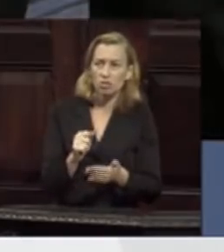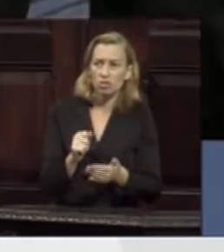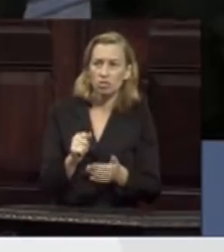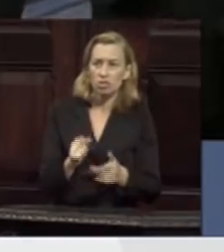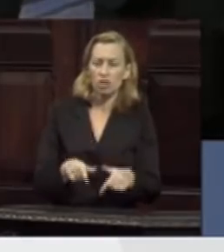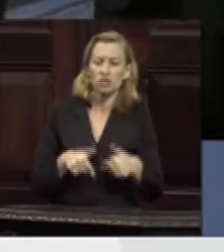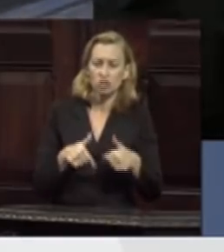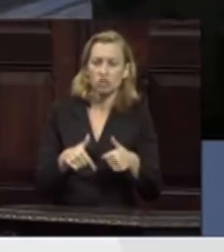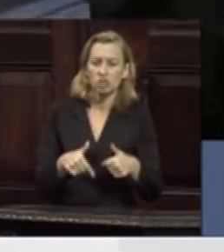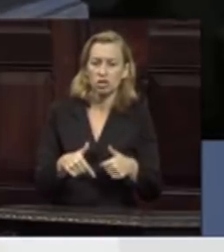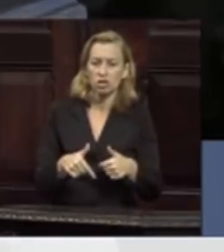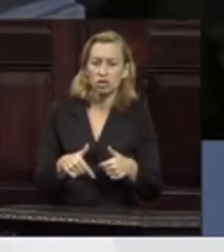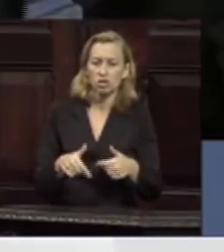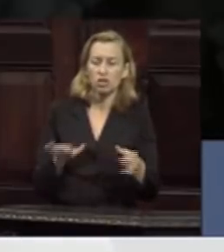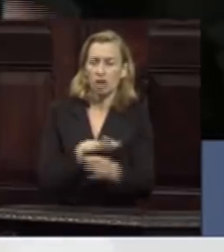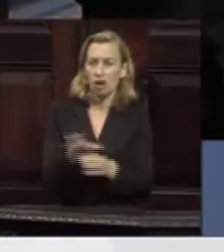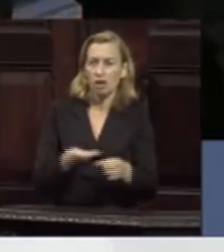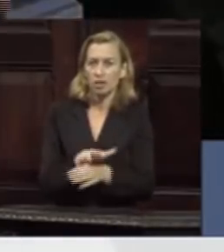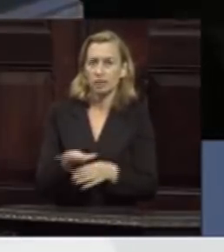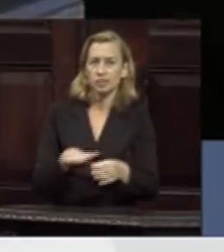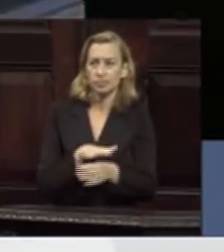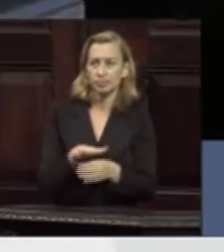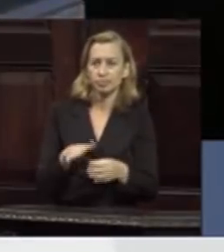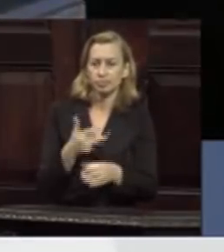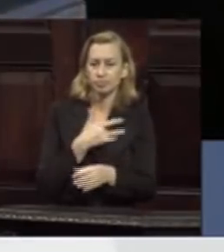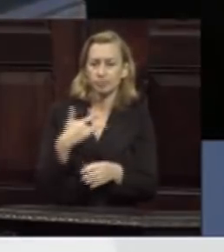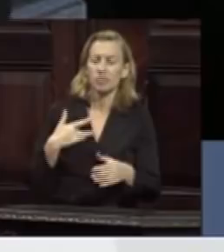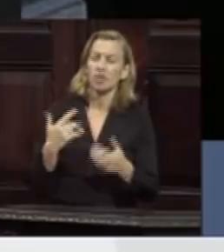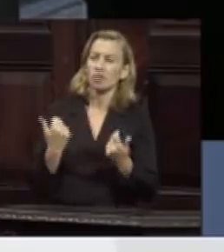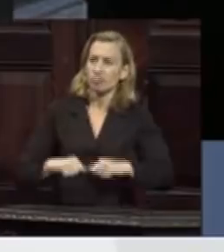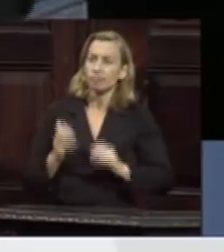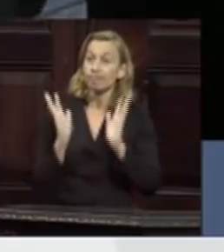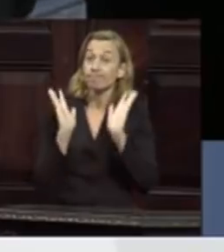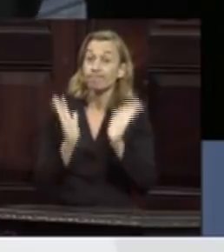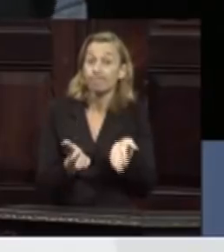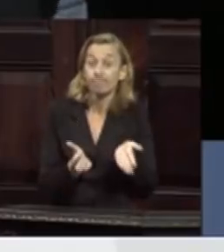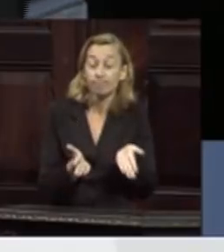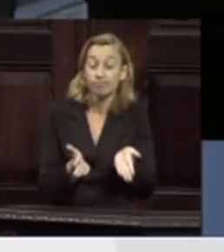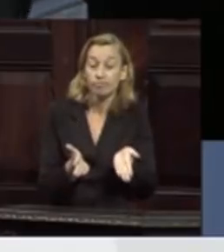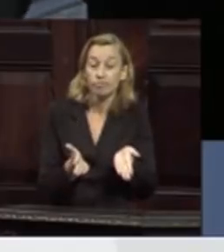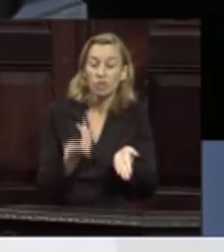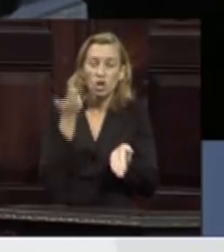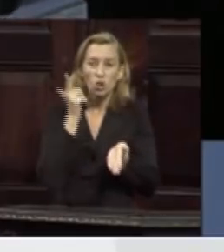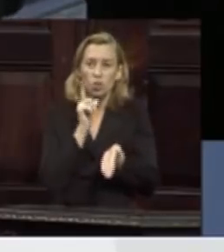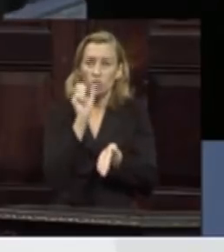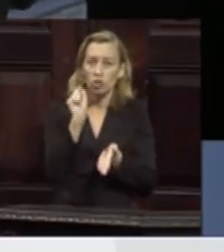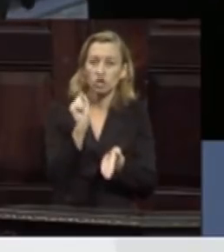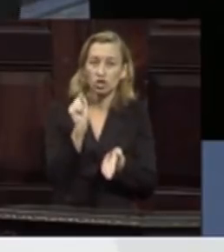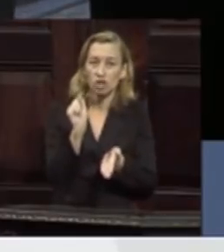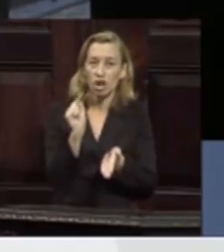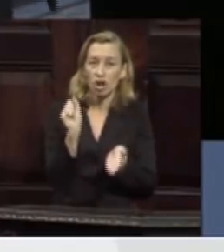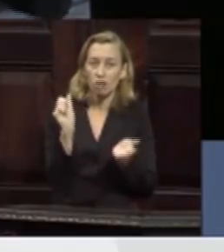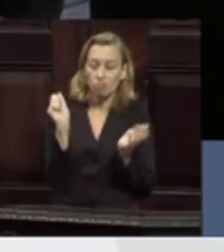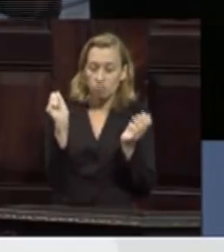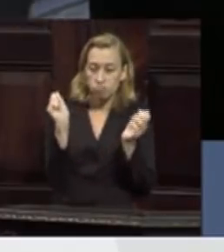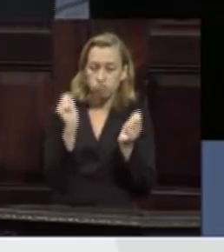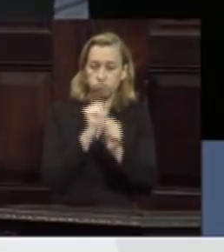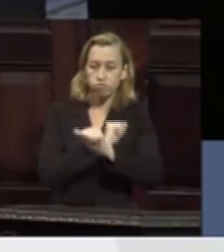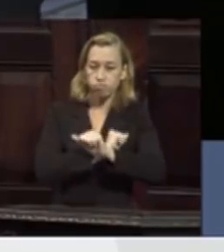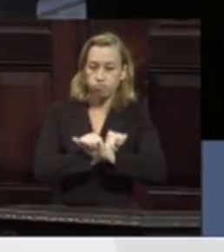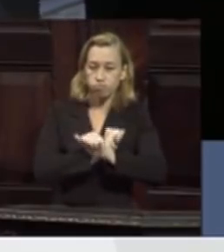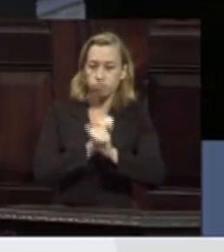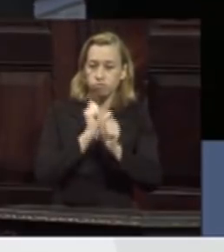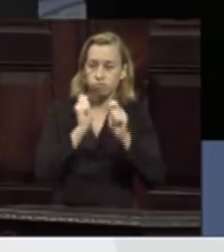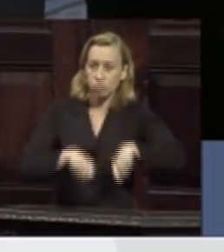Então, dizer aos servidores da saúde, é preciso agora conquistar o possível, mas manter